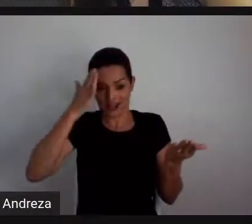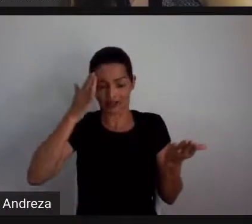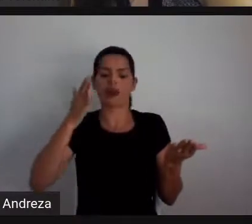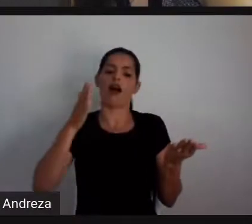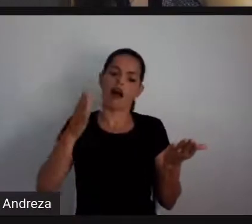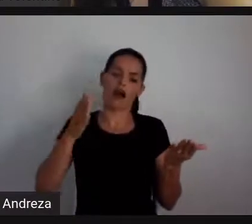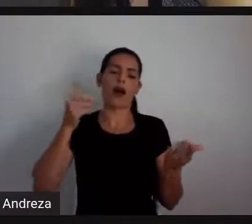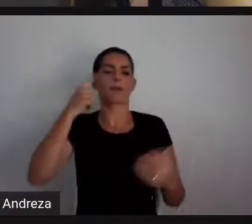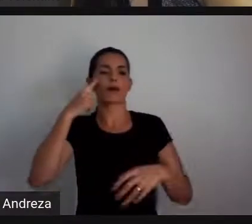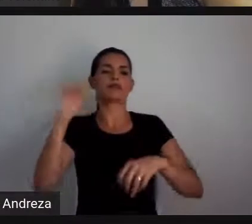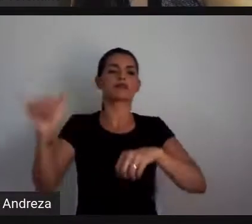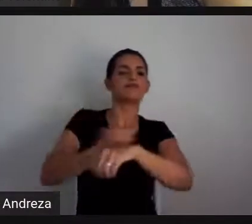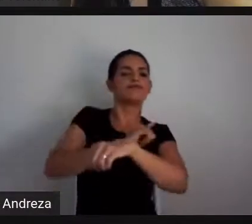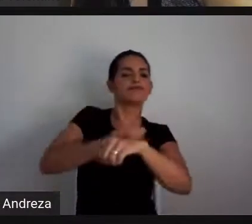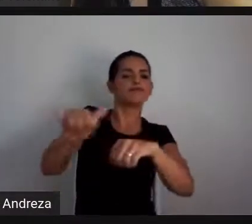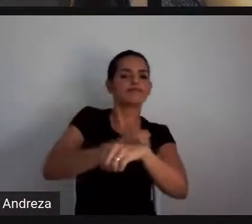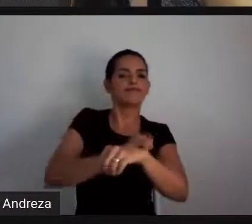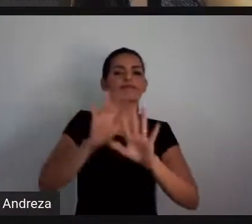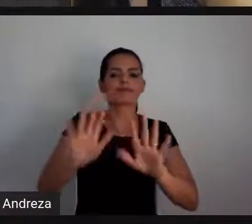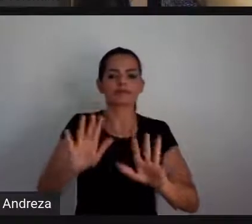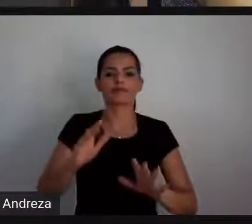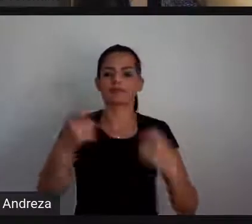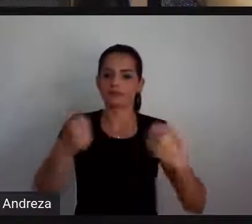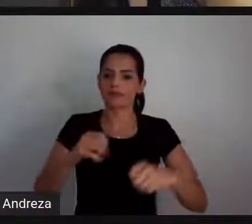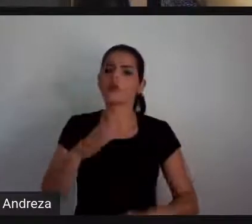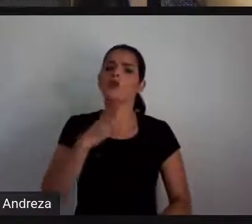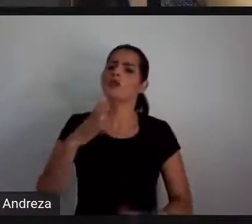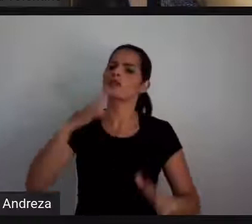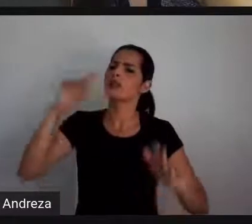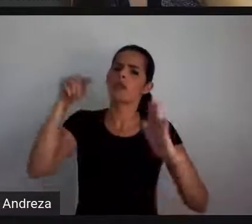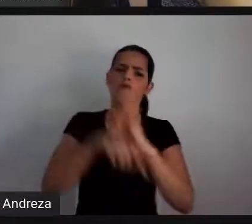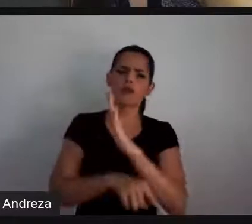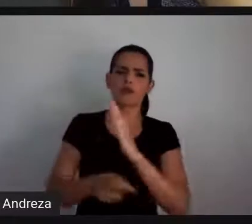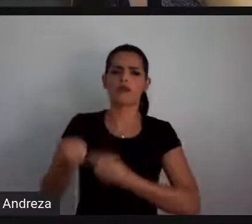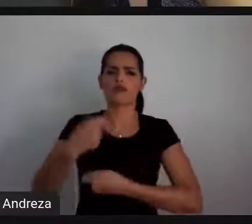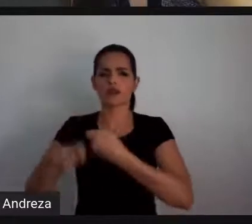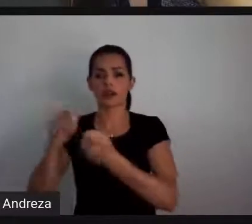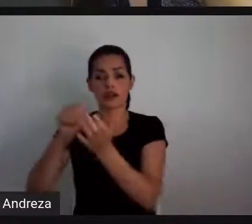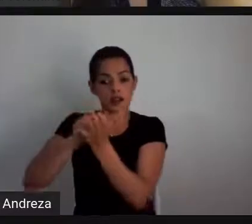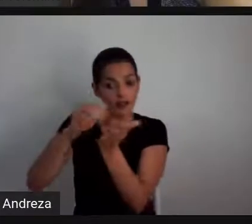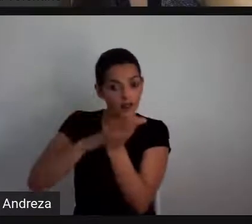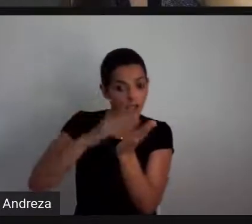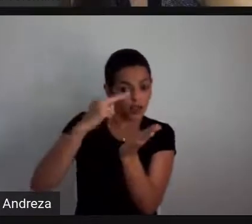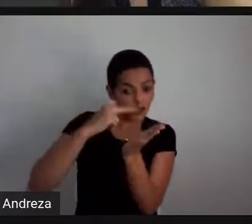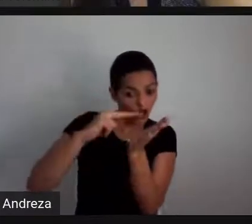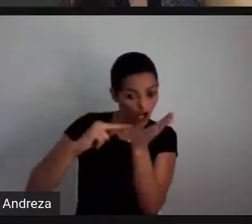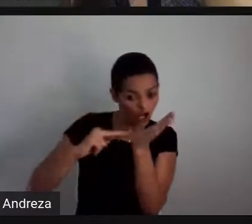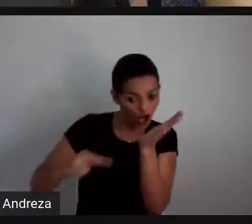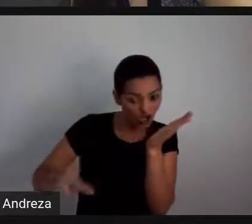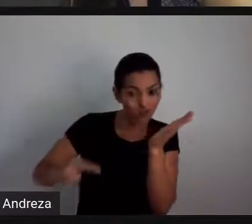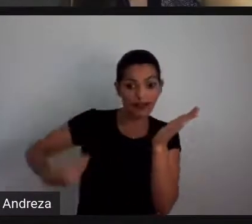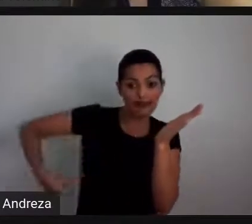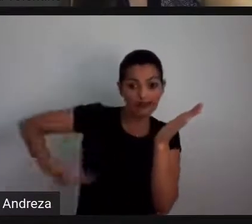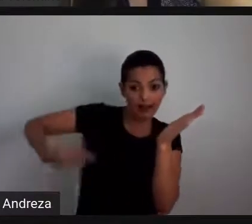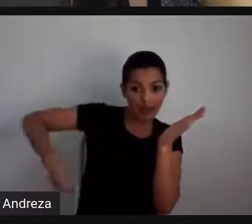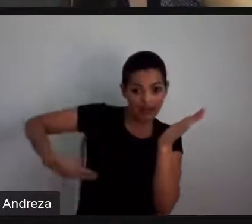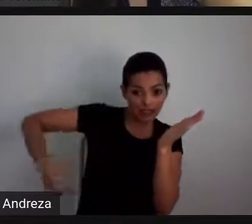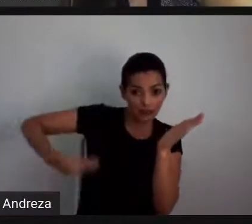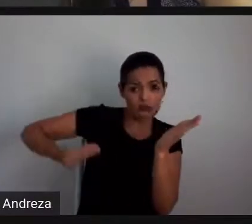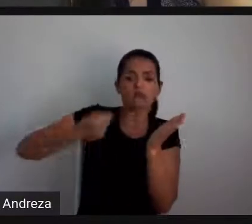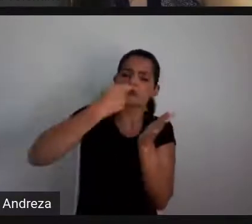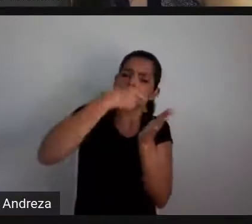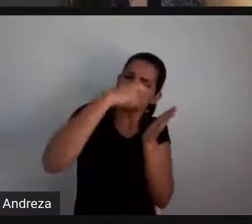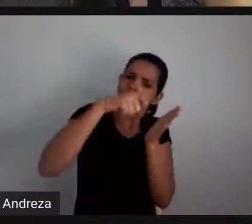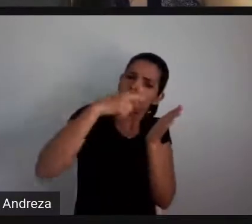pontuar aqui nesse caso, né? Então, de conhecer as suas finanças, a gente começa com a anotação dos gastos. Eu recomendo sempre que a